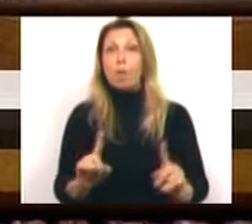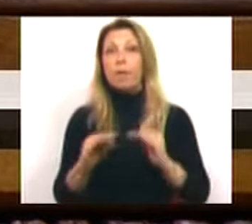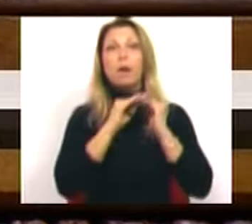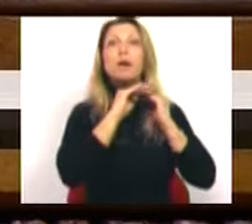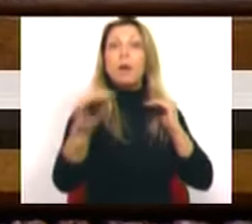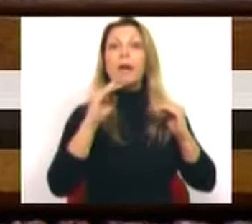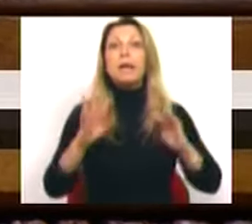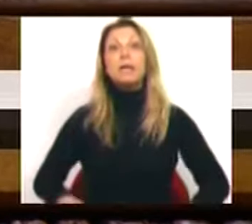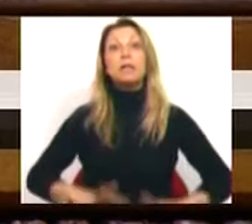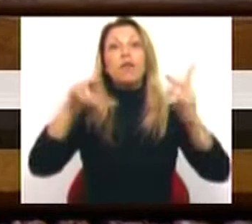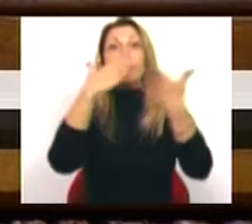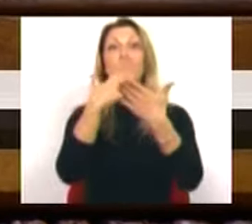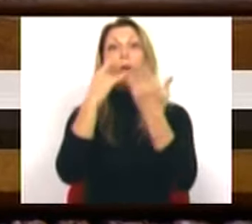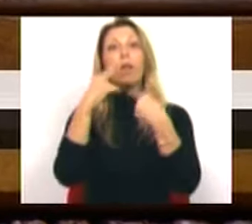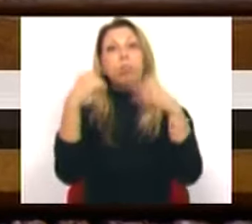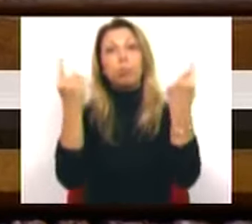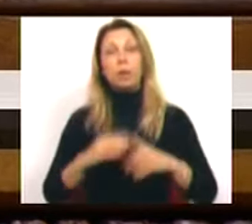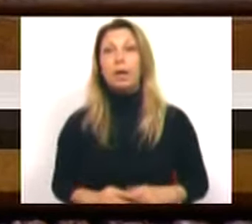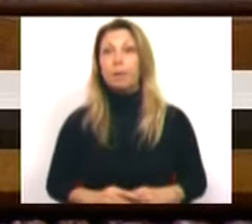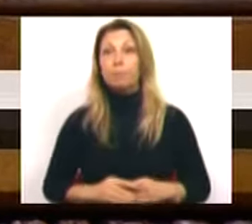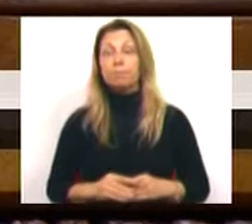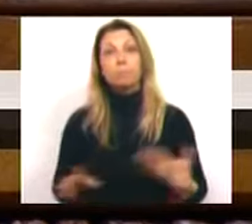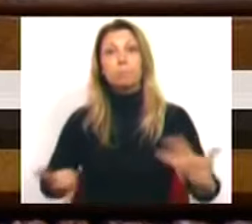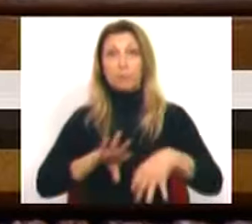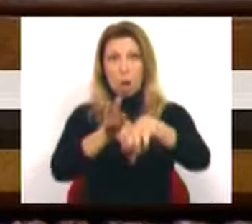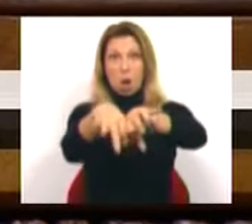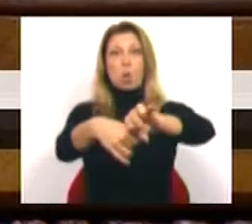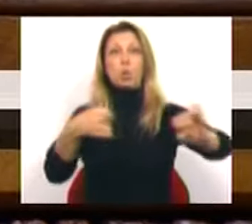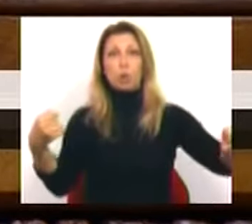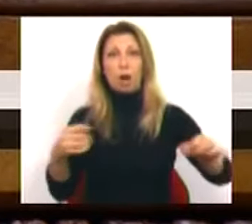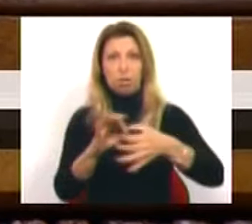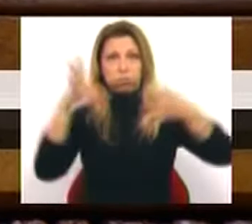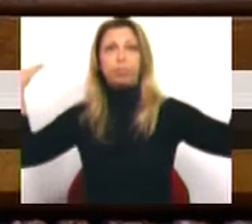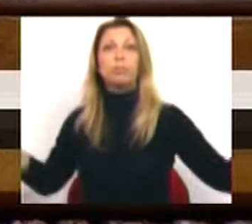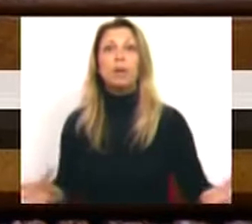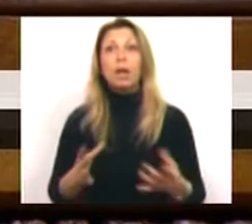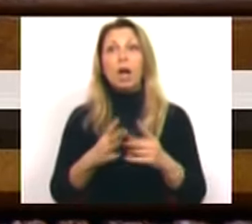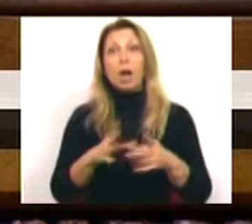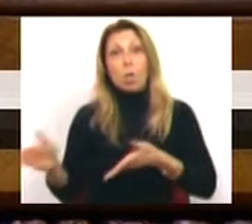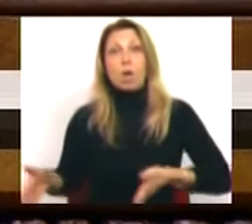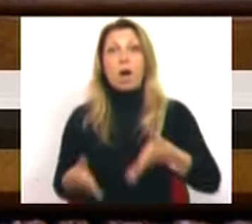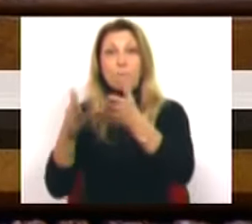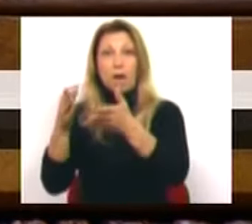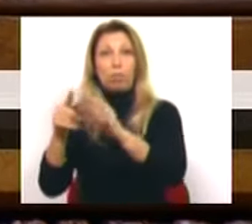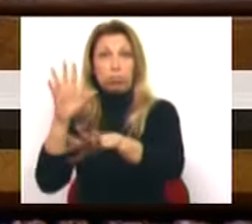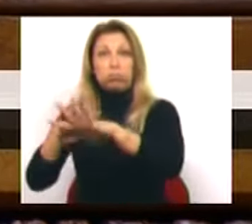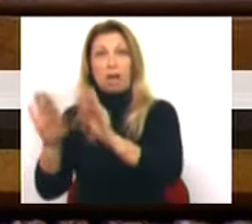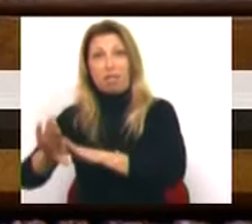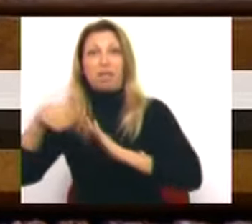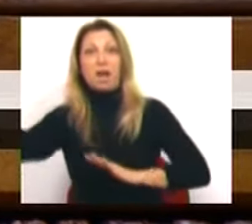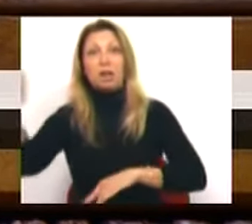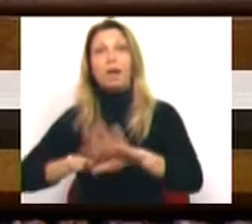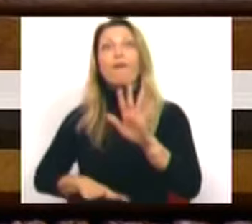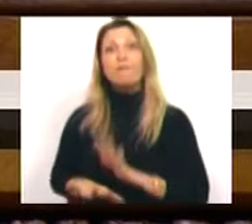o desenvolvimento da escola pública. A ruptura com um rumo desastroso trilhado pela política de direita implica a necessidade de ir mais